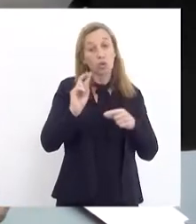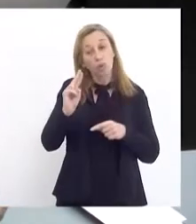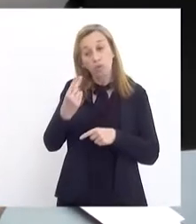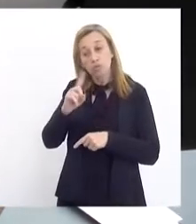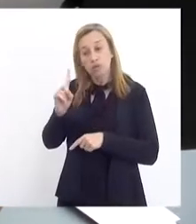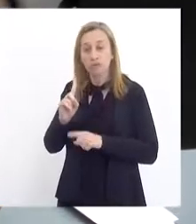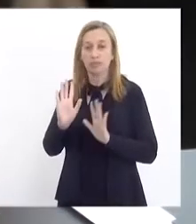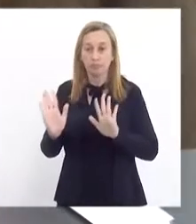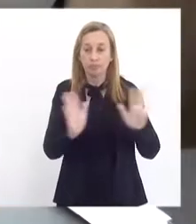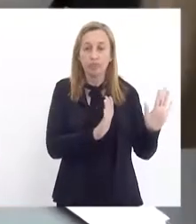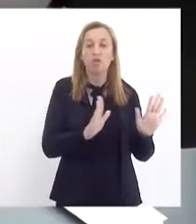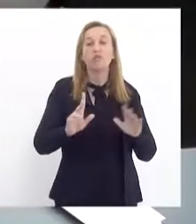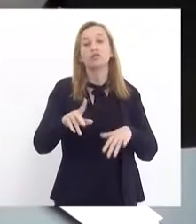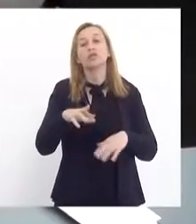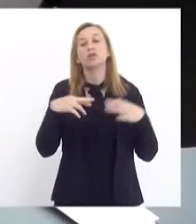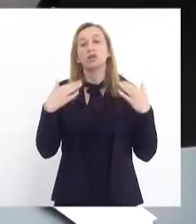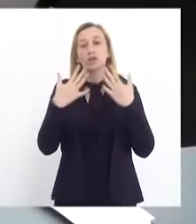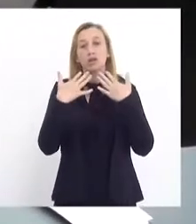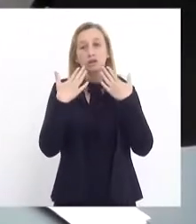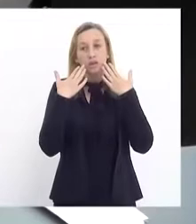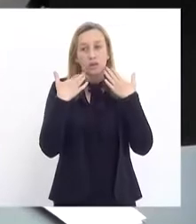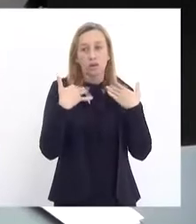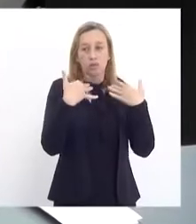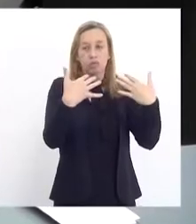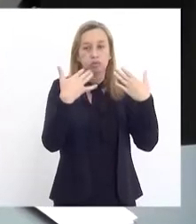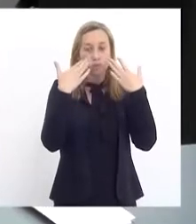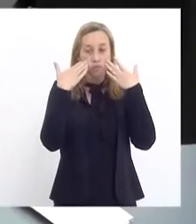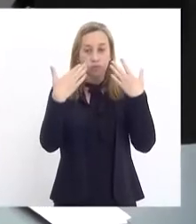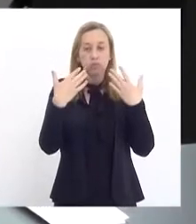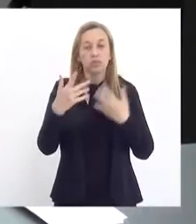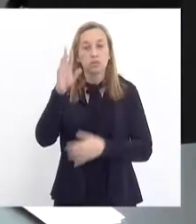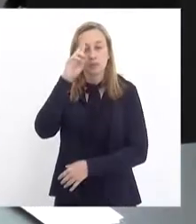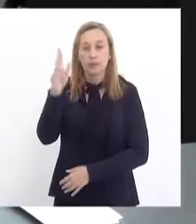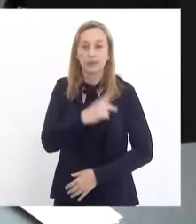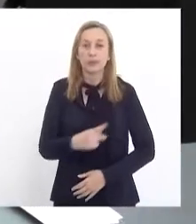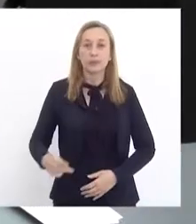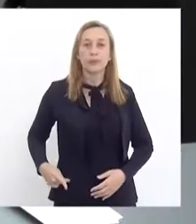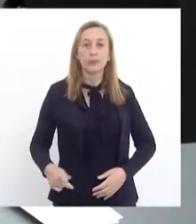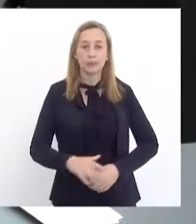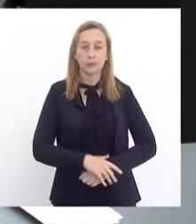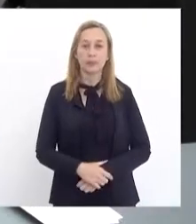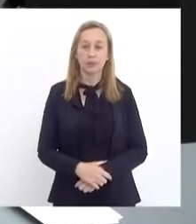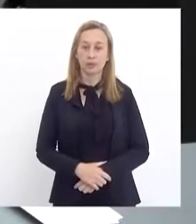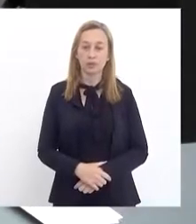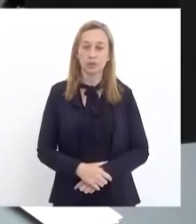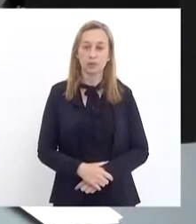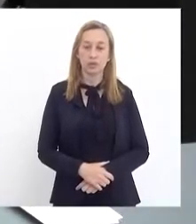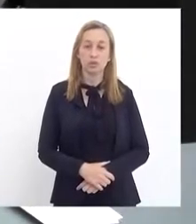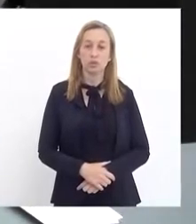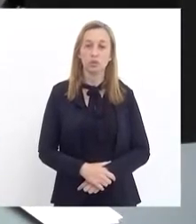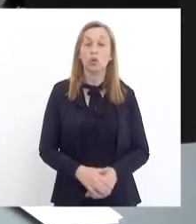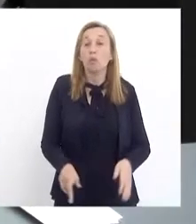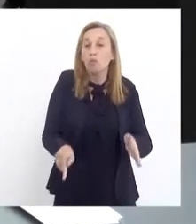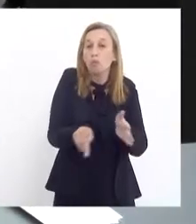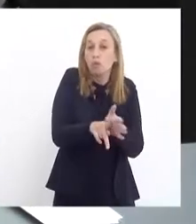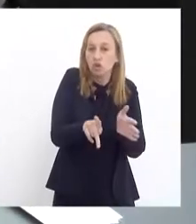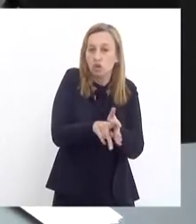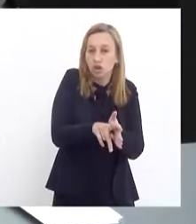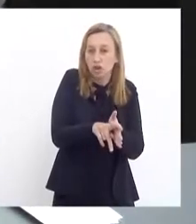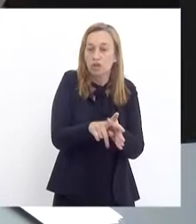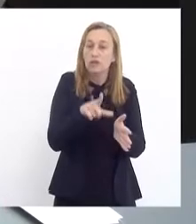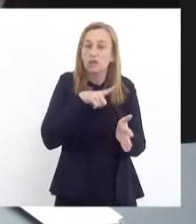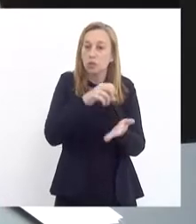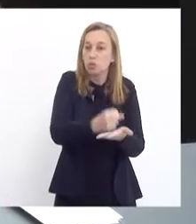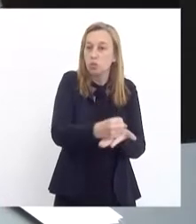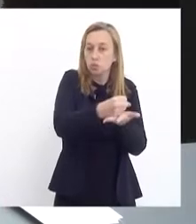audiência pública, senhor presidente, em cima de um projeto que tem uma